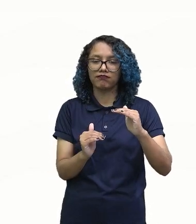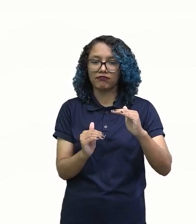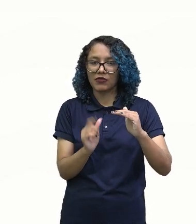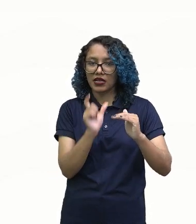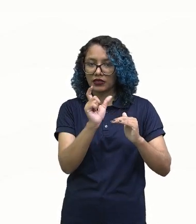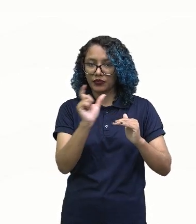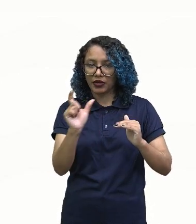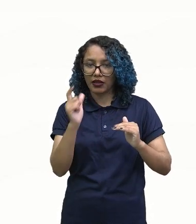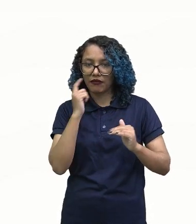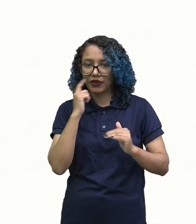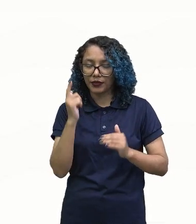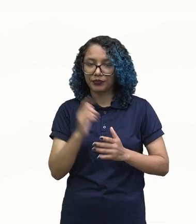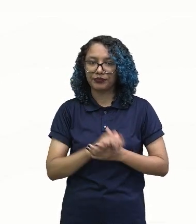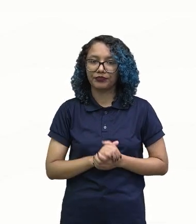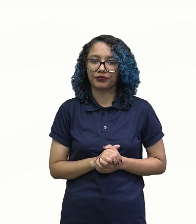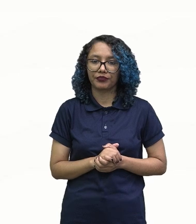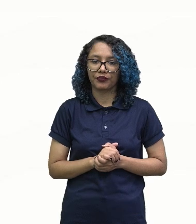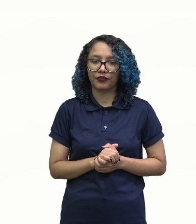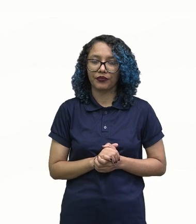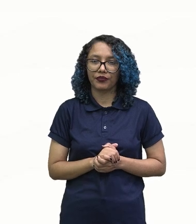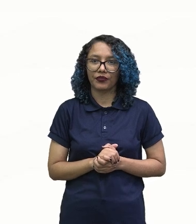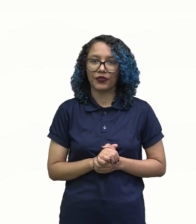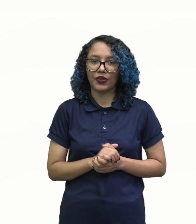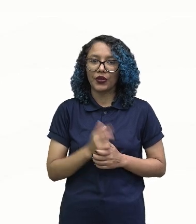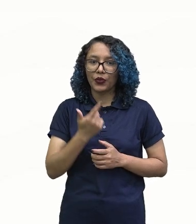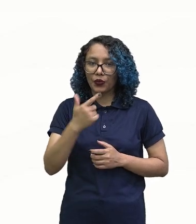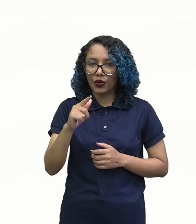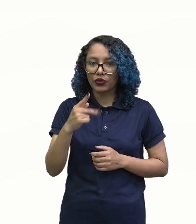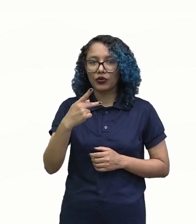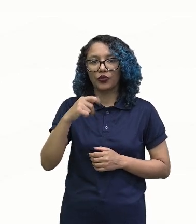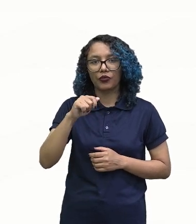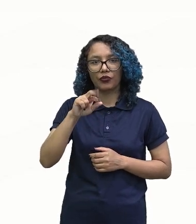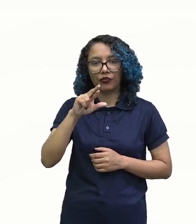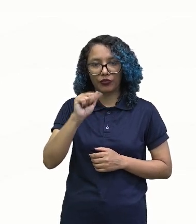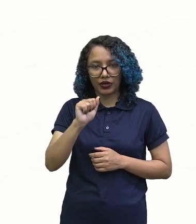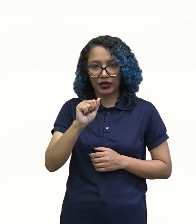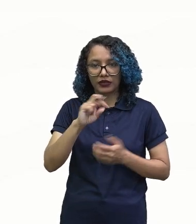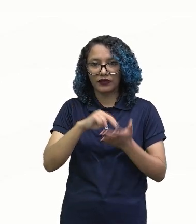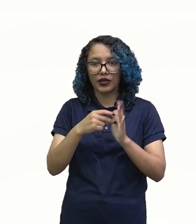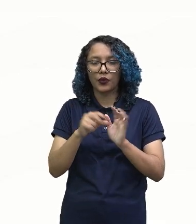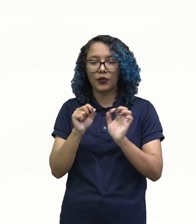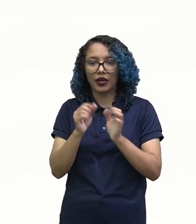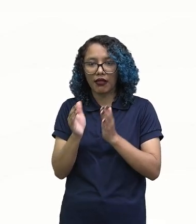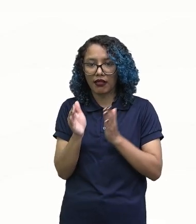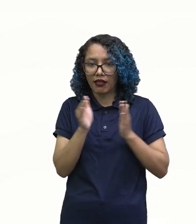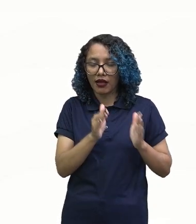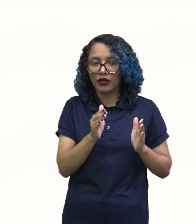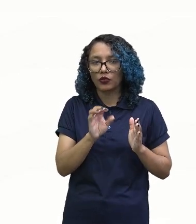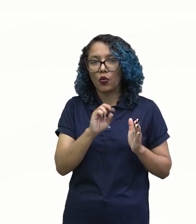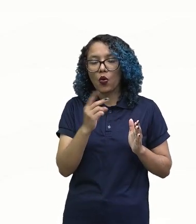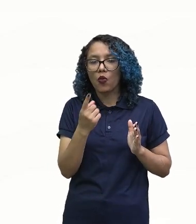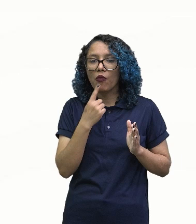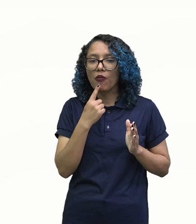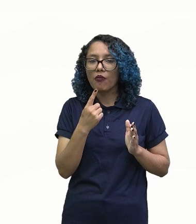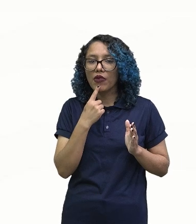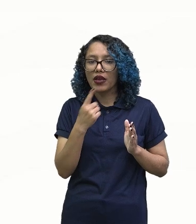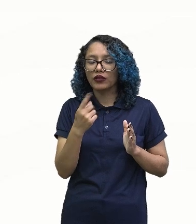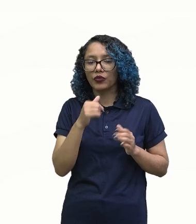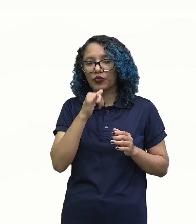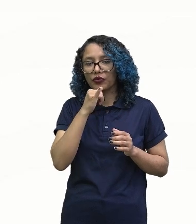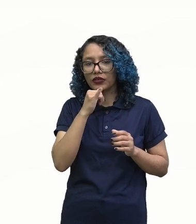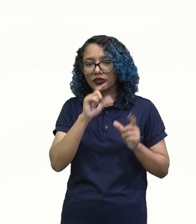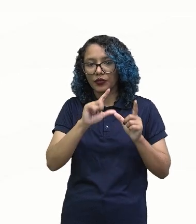hipoglicemia, hipotensão. E o para, que tem sentido ao lado, proximidade. Então, temos